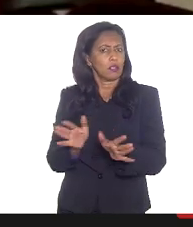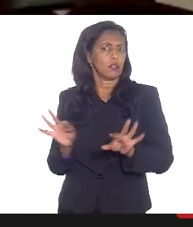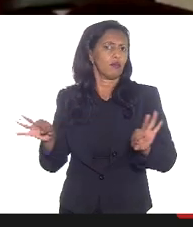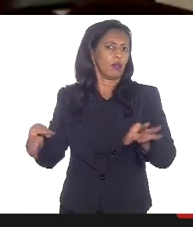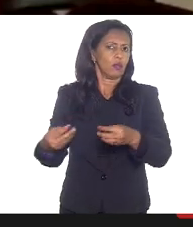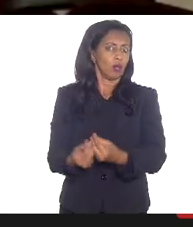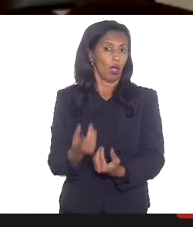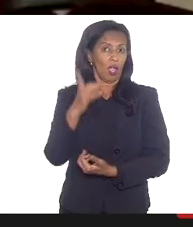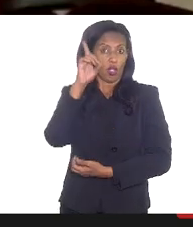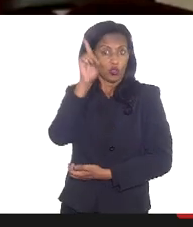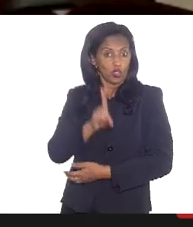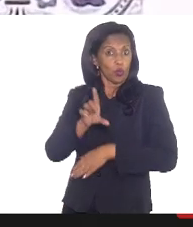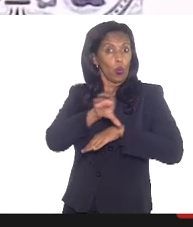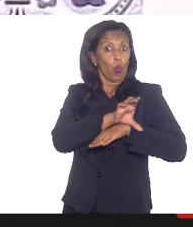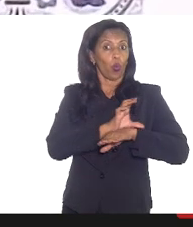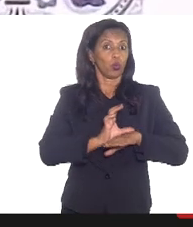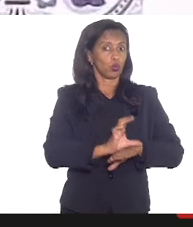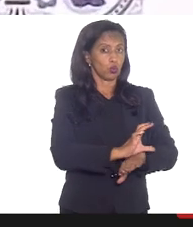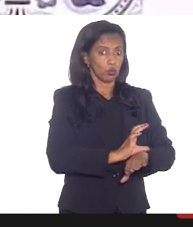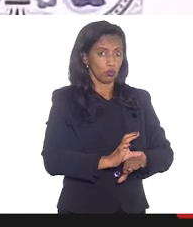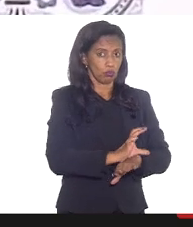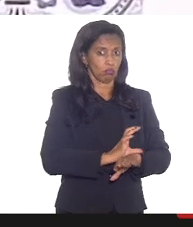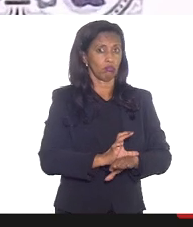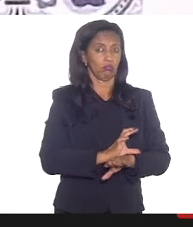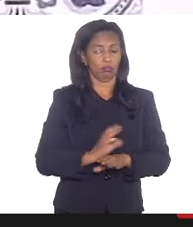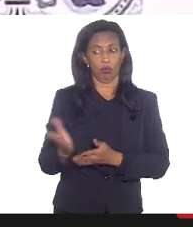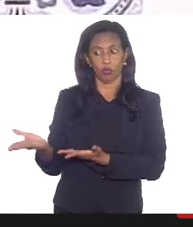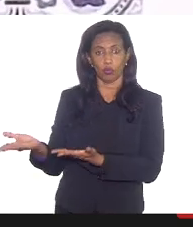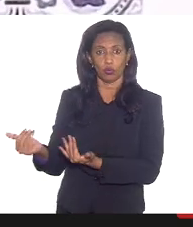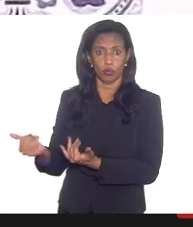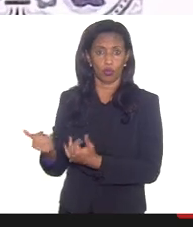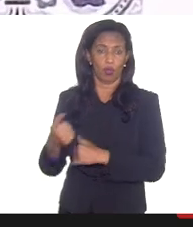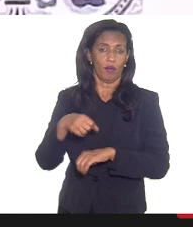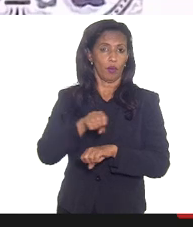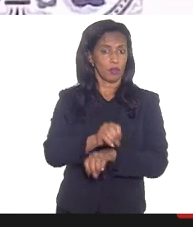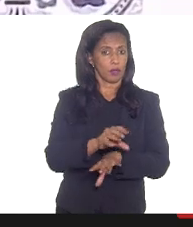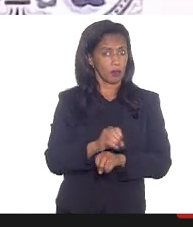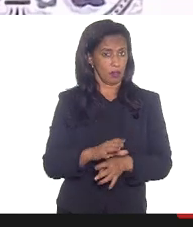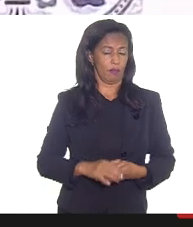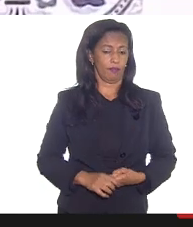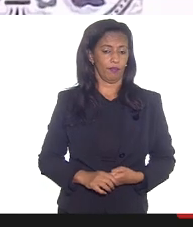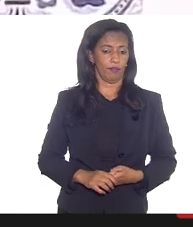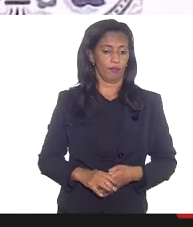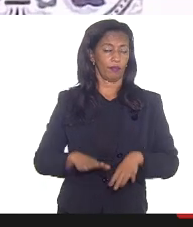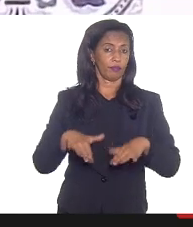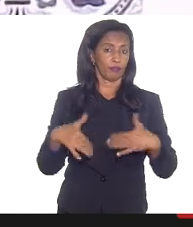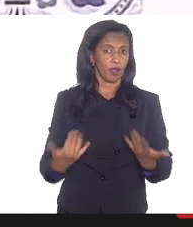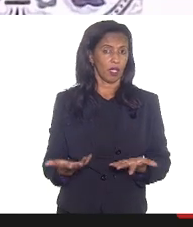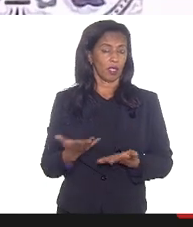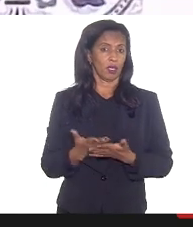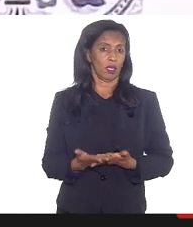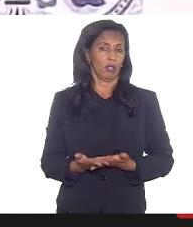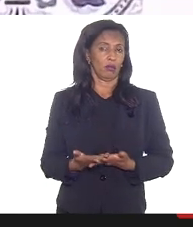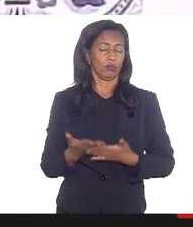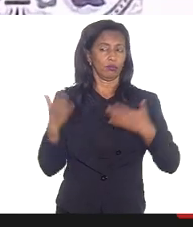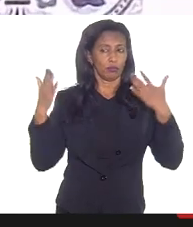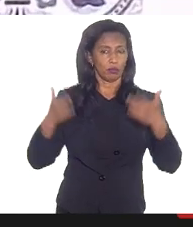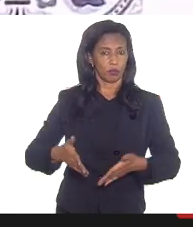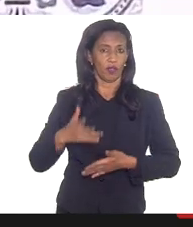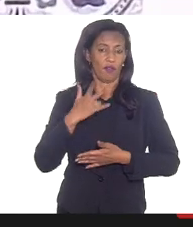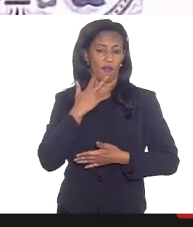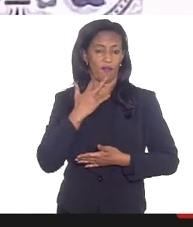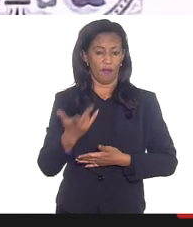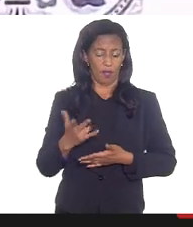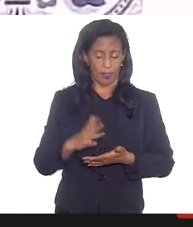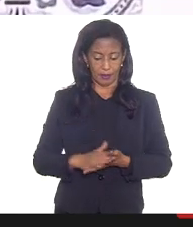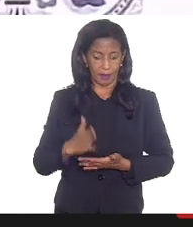né? Que é um direito constitucional do nosso jovem à educação, né? Então, assim, especificamente falando